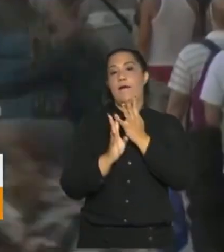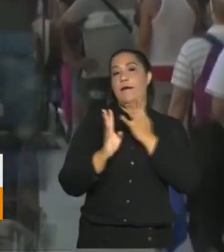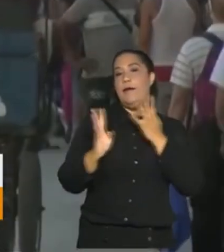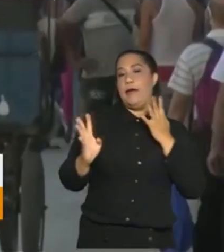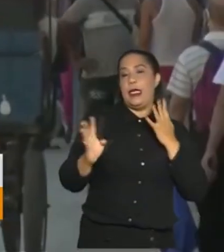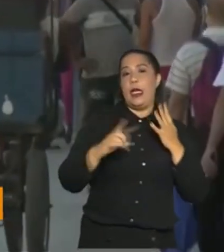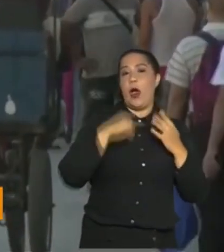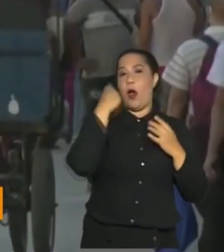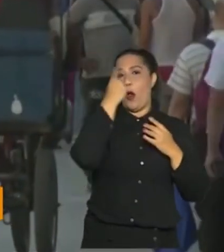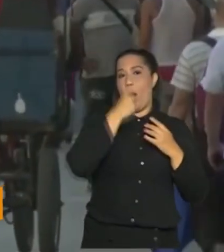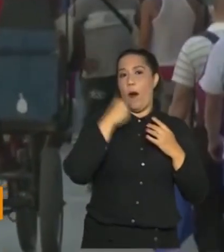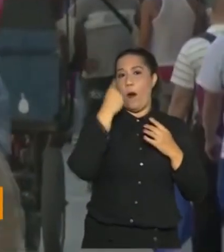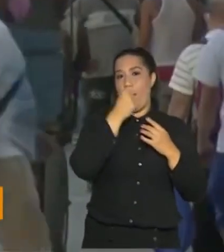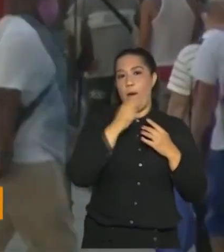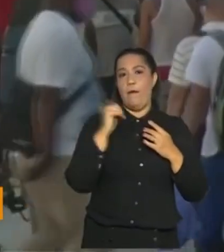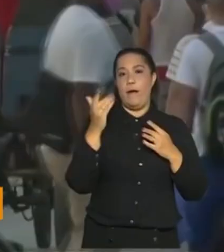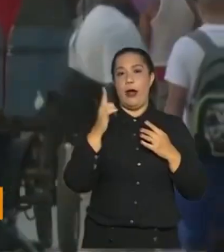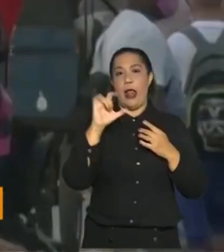das Nações Unidas.